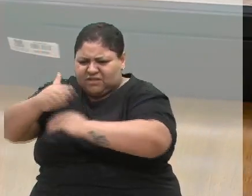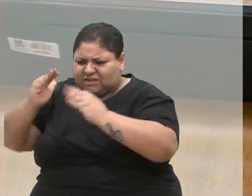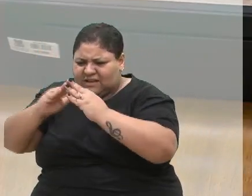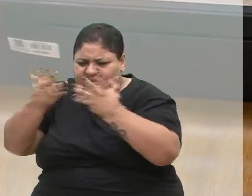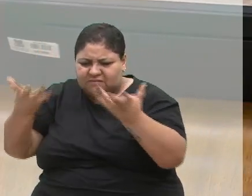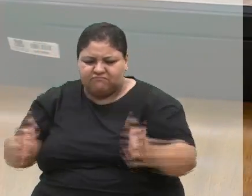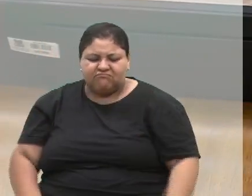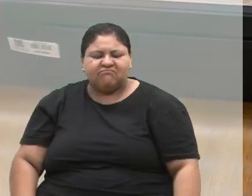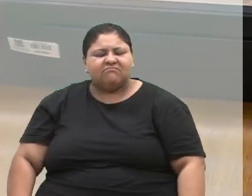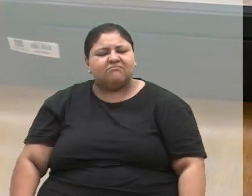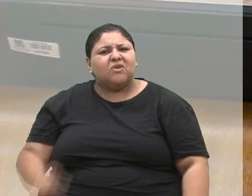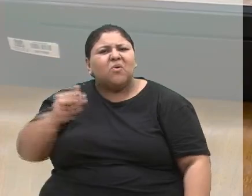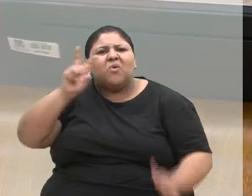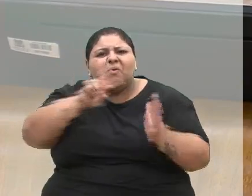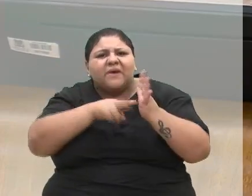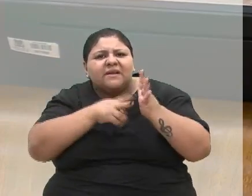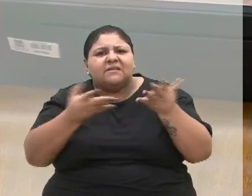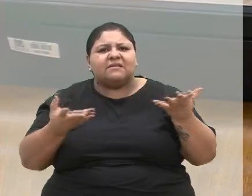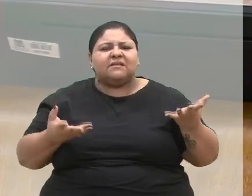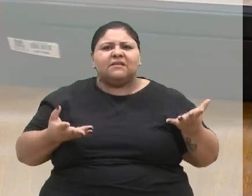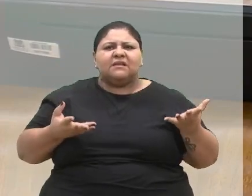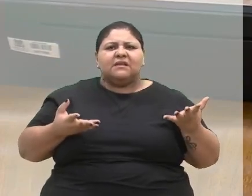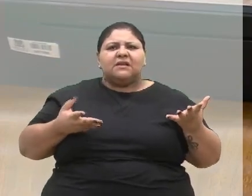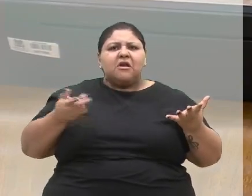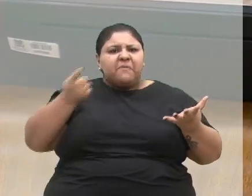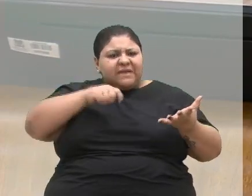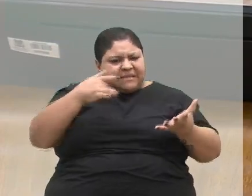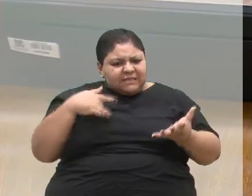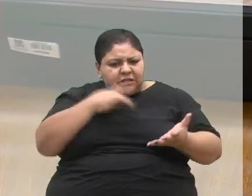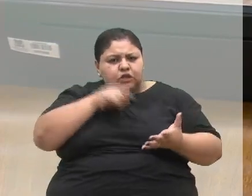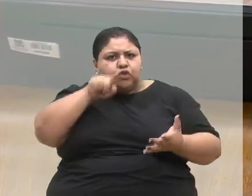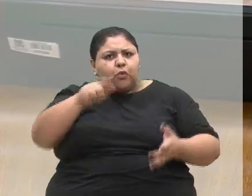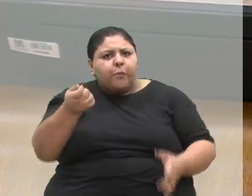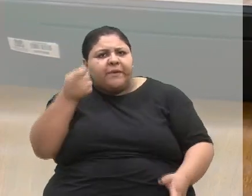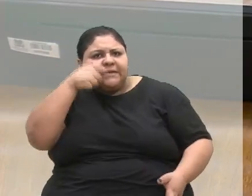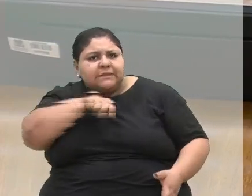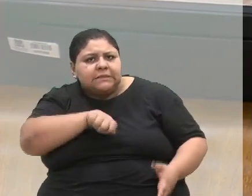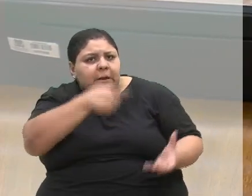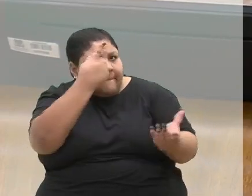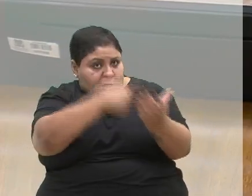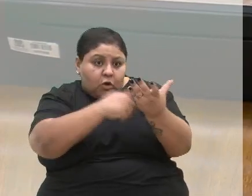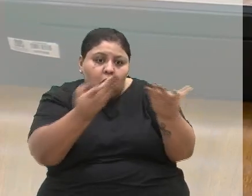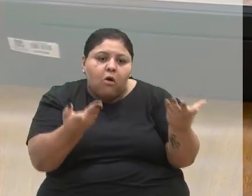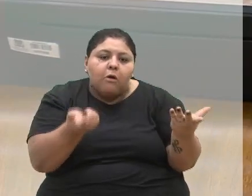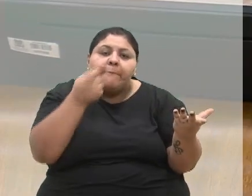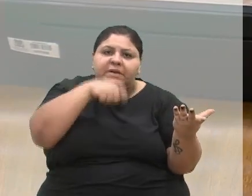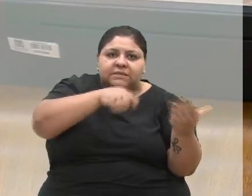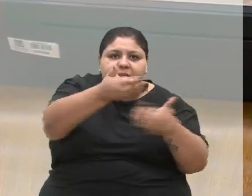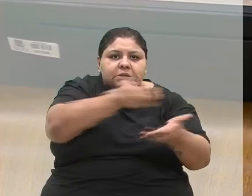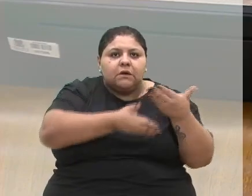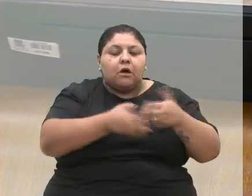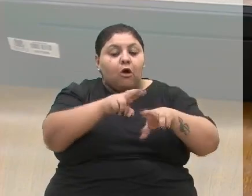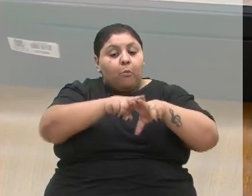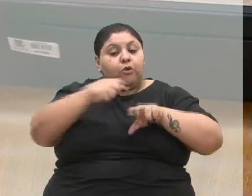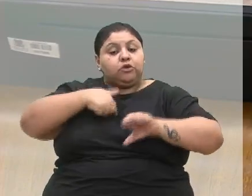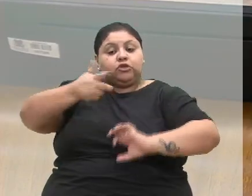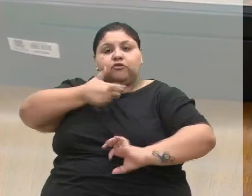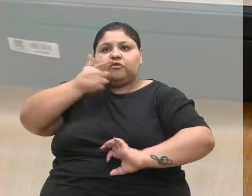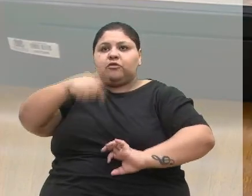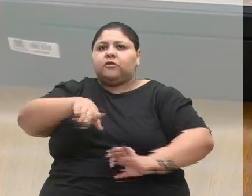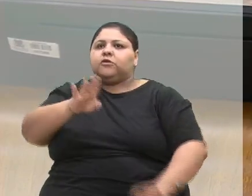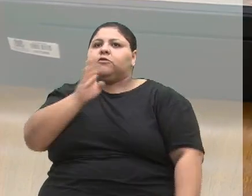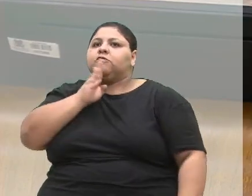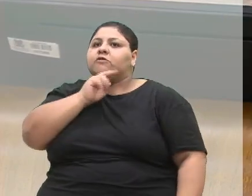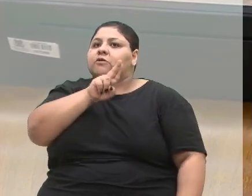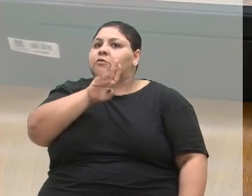isso? É uma necessidade, é saúde. Tu precisa, tu marcou, tu precisa. Por isso que eu digo, é que eu conheço as UBS